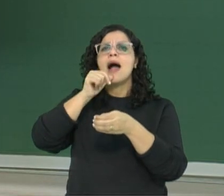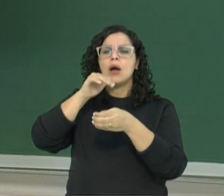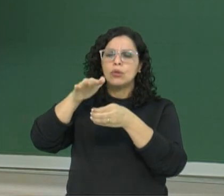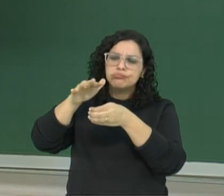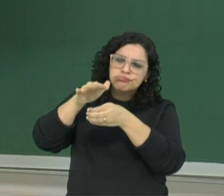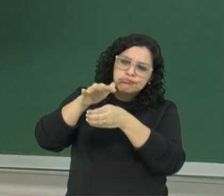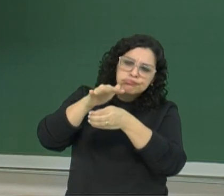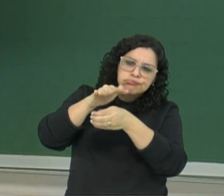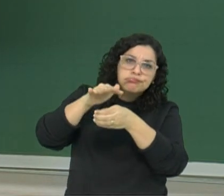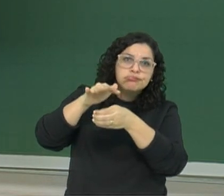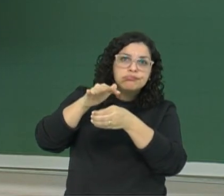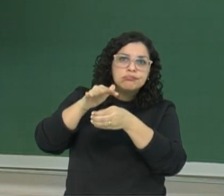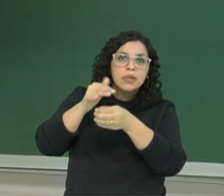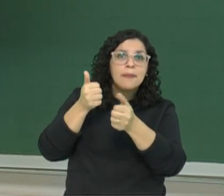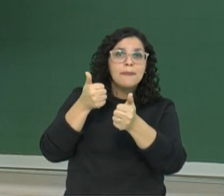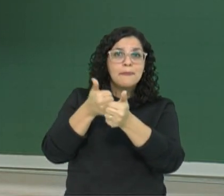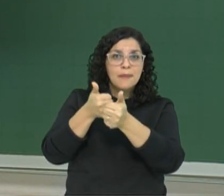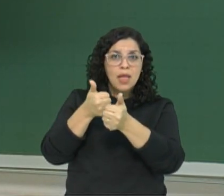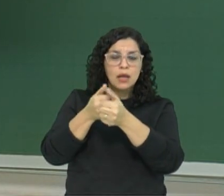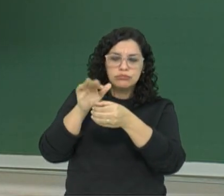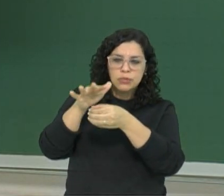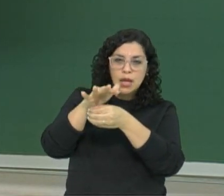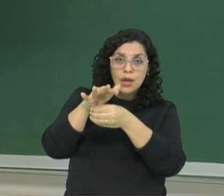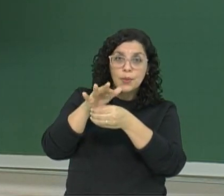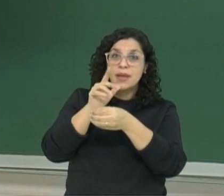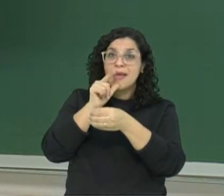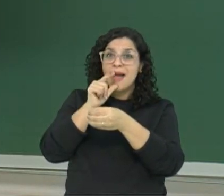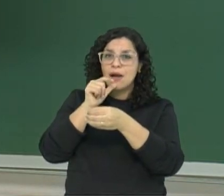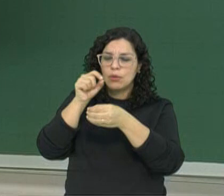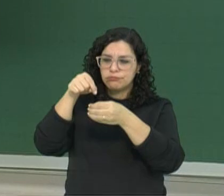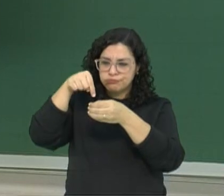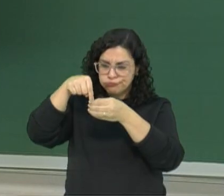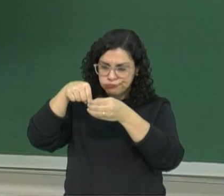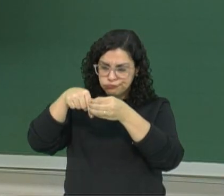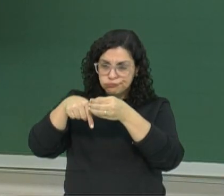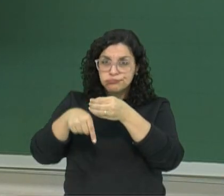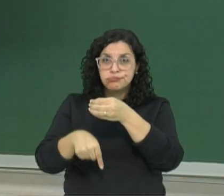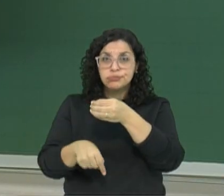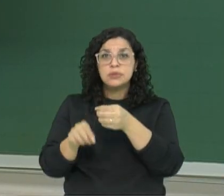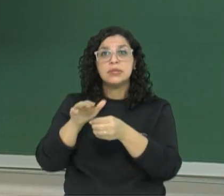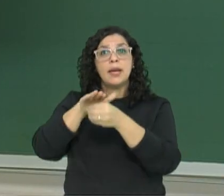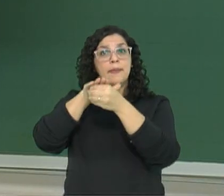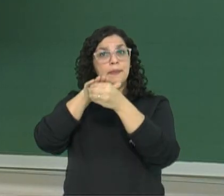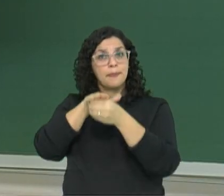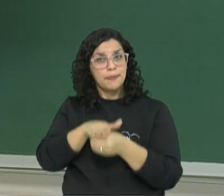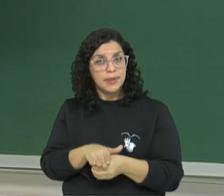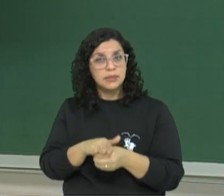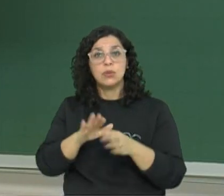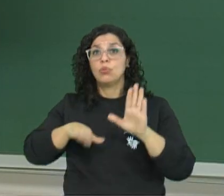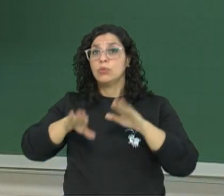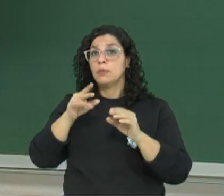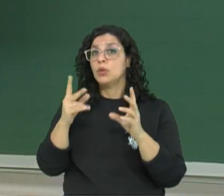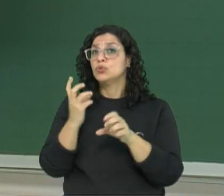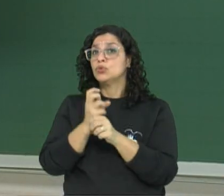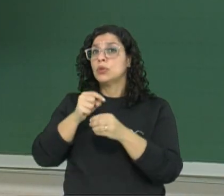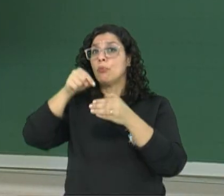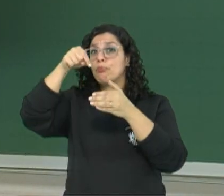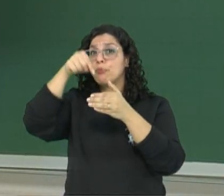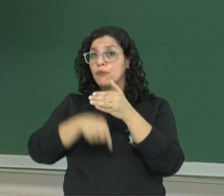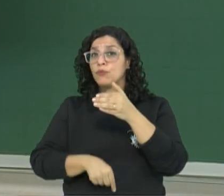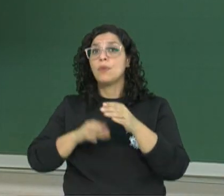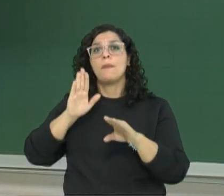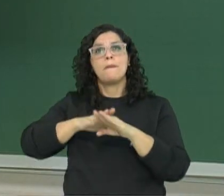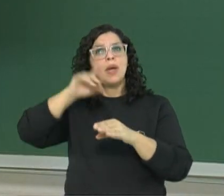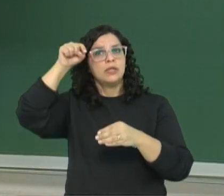profundidade menor do que na parte inferior. Como a pressão ela é proporcional à profundidade, ou seja, quanto maior